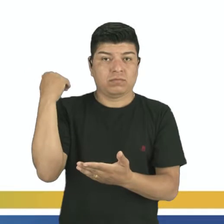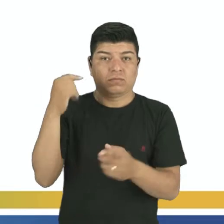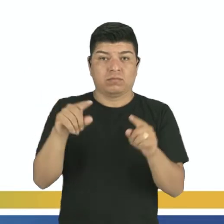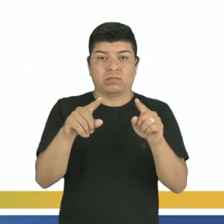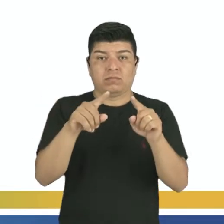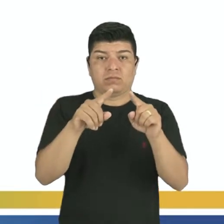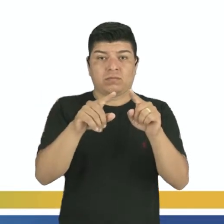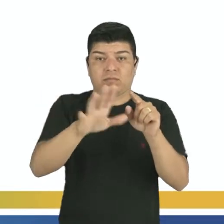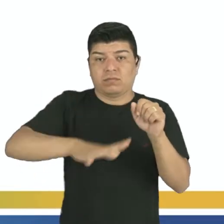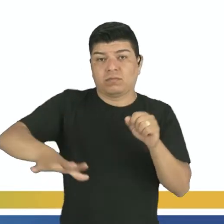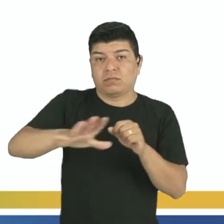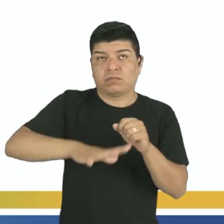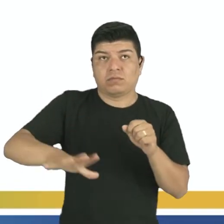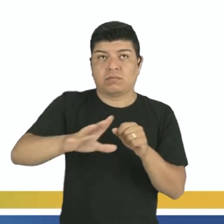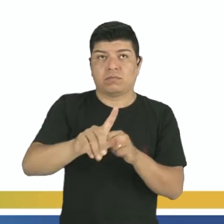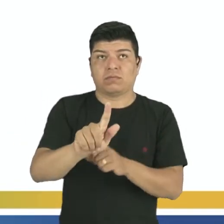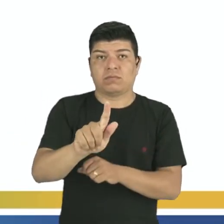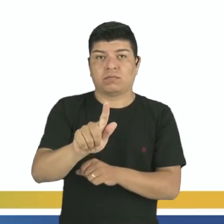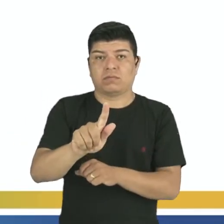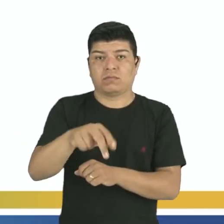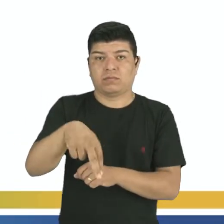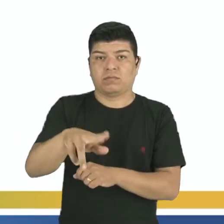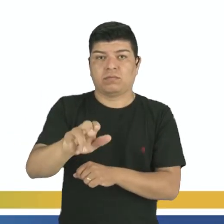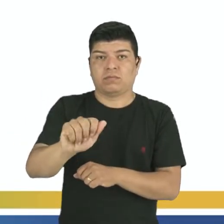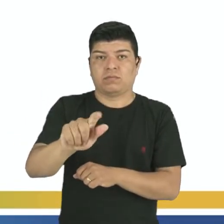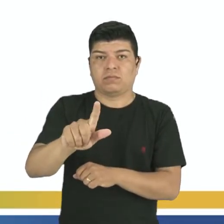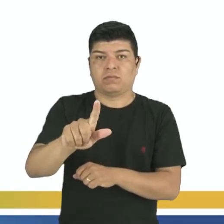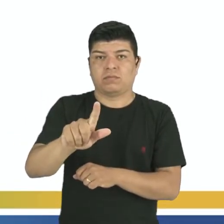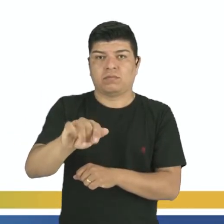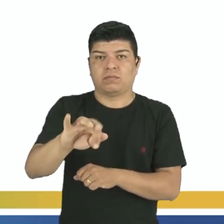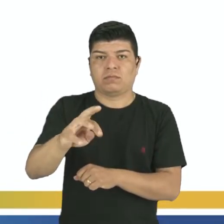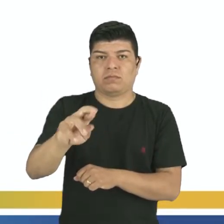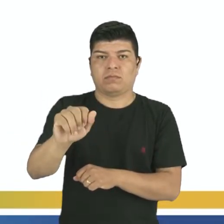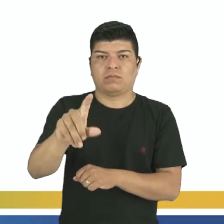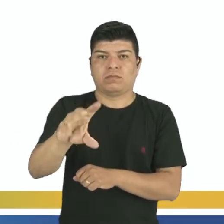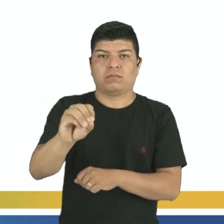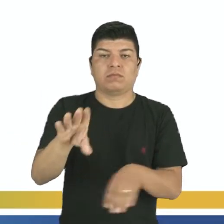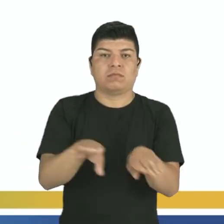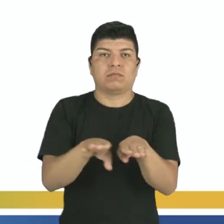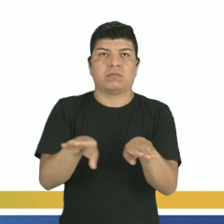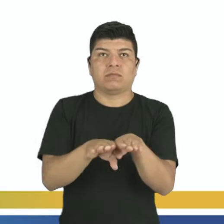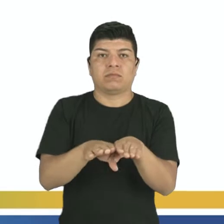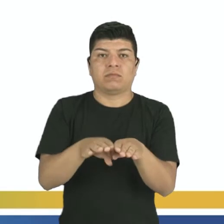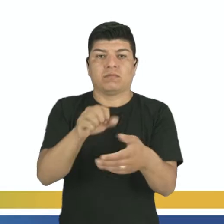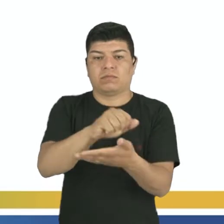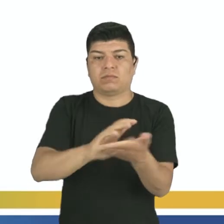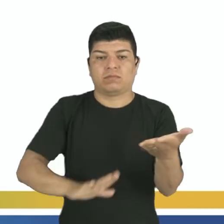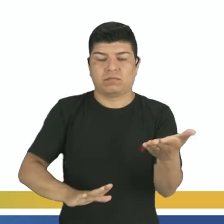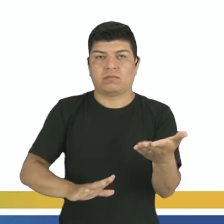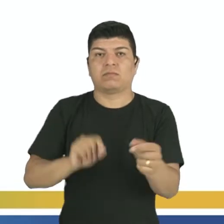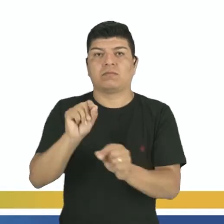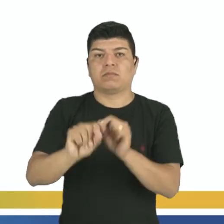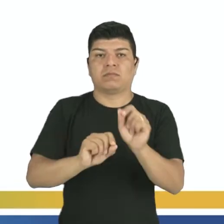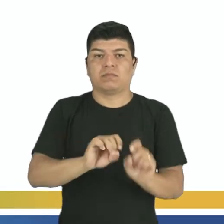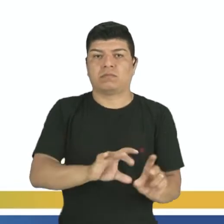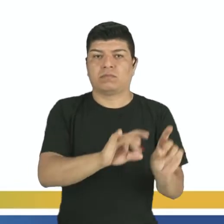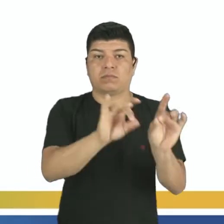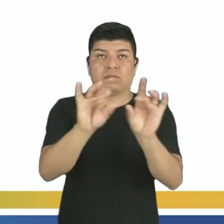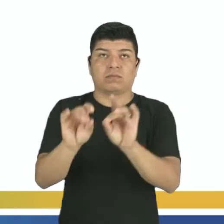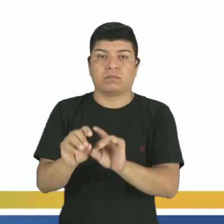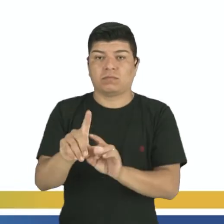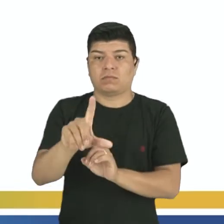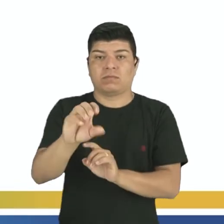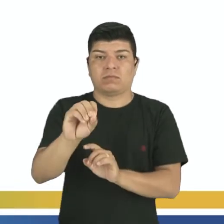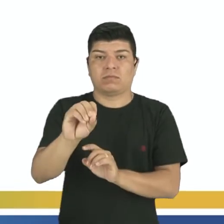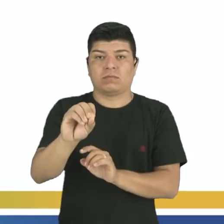dos quadriláteros, né, suas aplicações. Nós resolvemos alguns exercícios que envolvem áreas de paralelogramos especiais, como